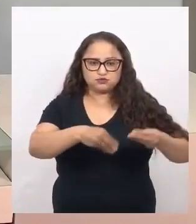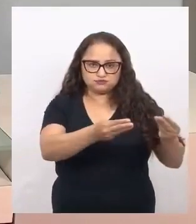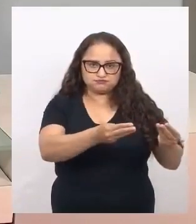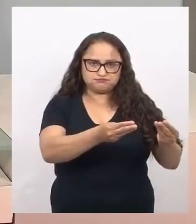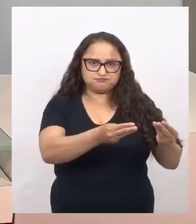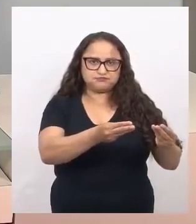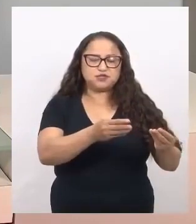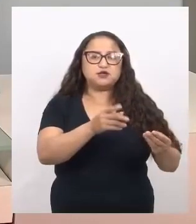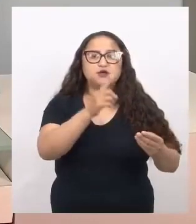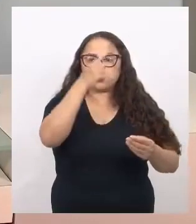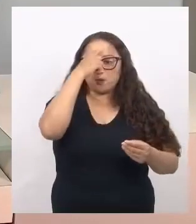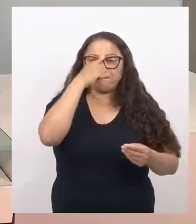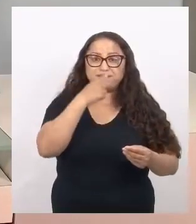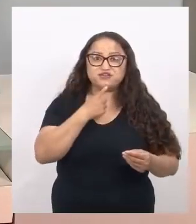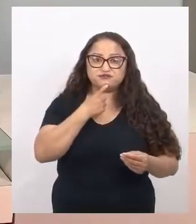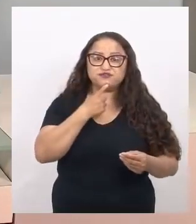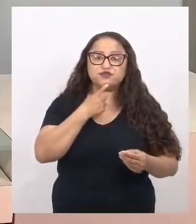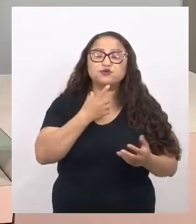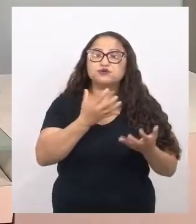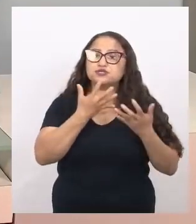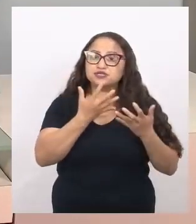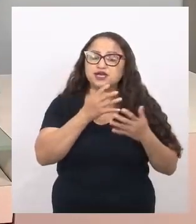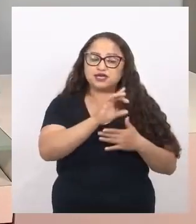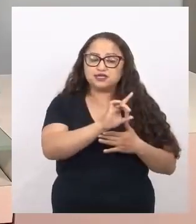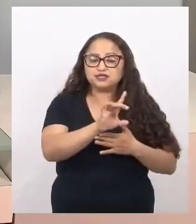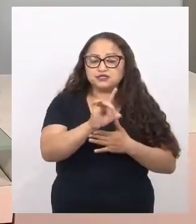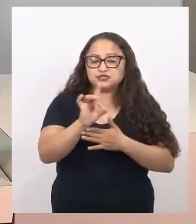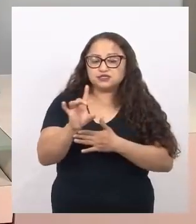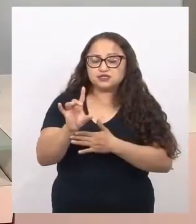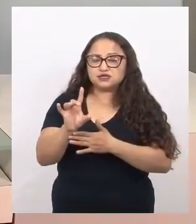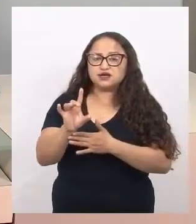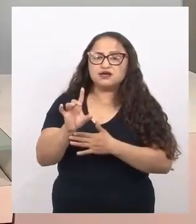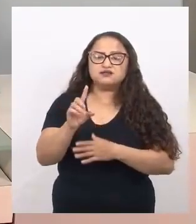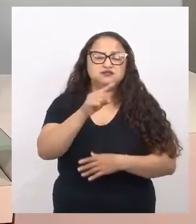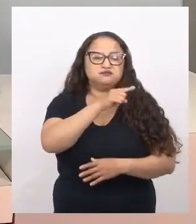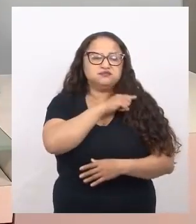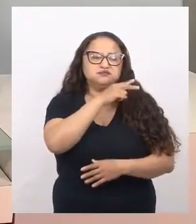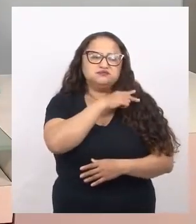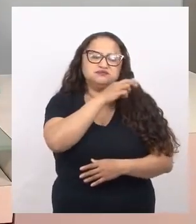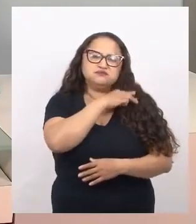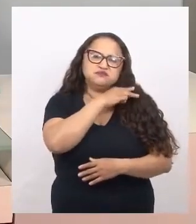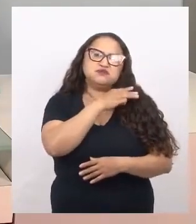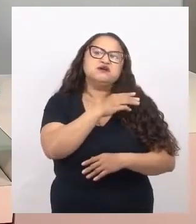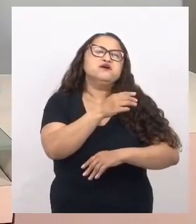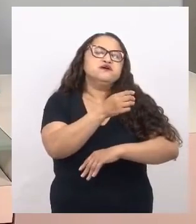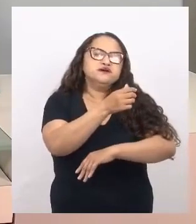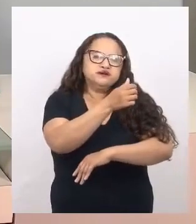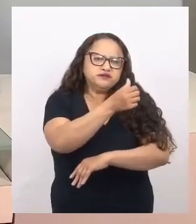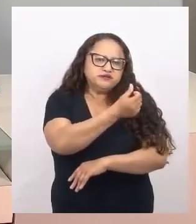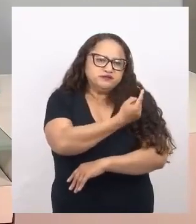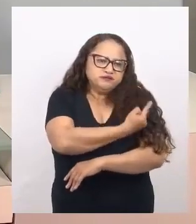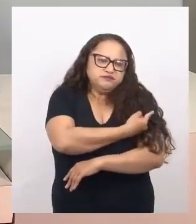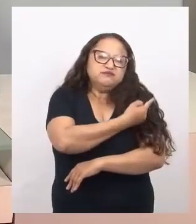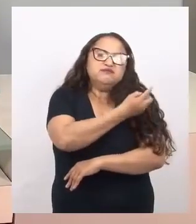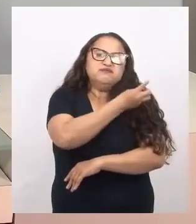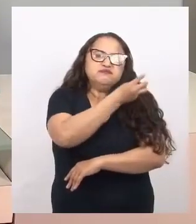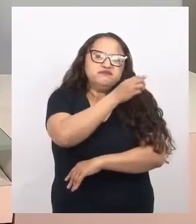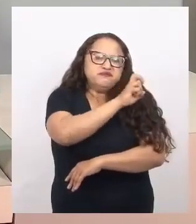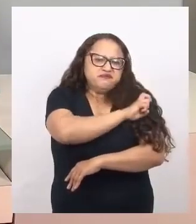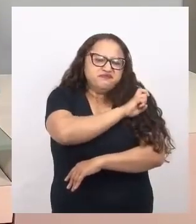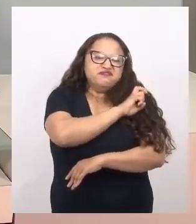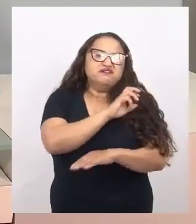o perfil do professor que está ficando em cada ano dos anos iniciais, né, do ensino fundamental, seja correspondente